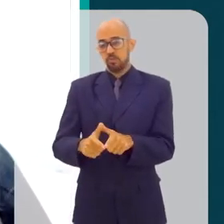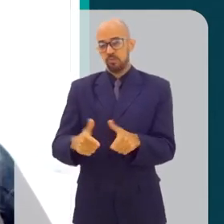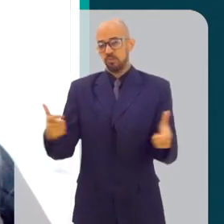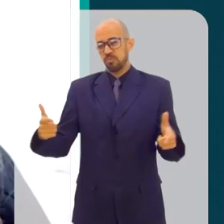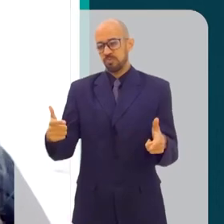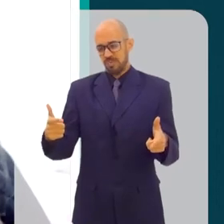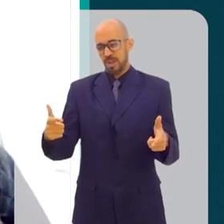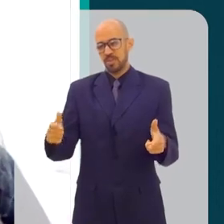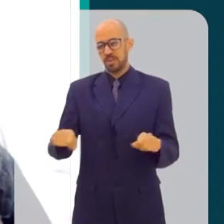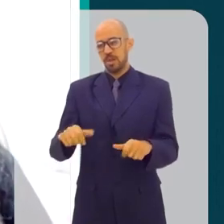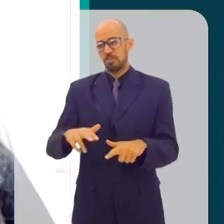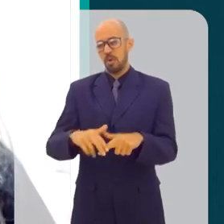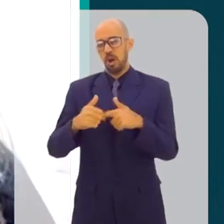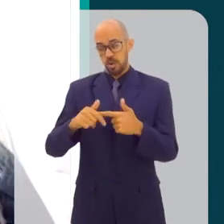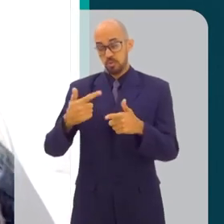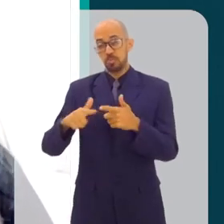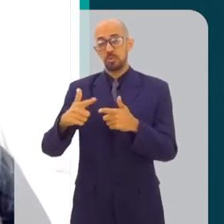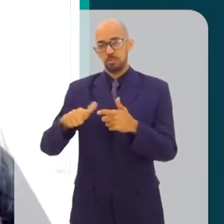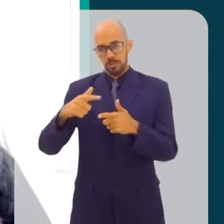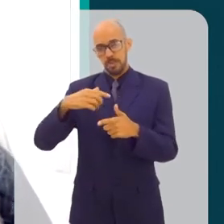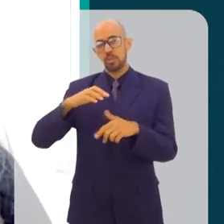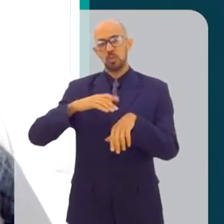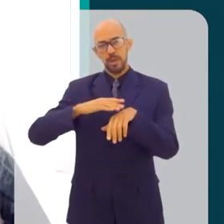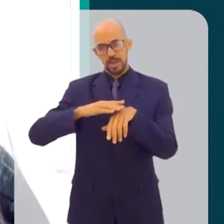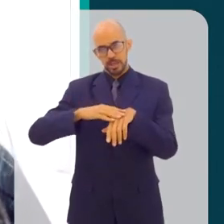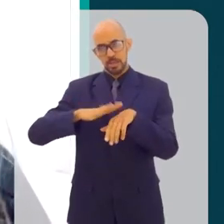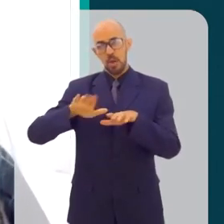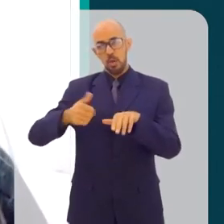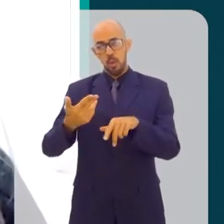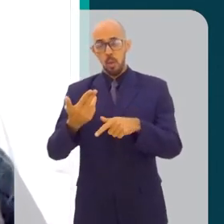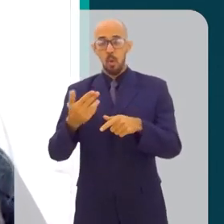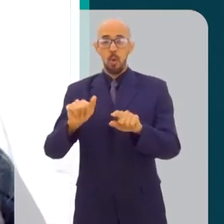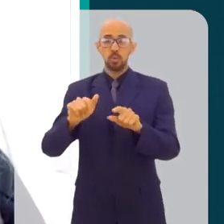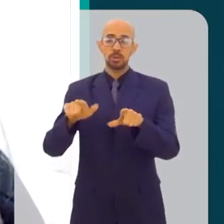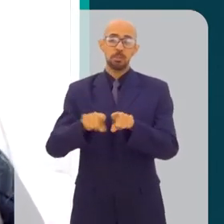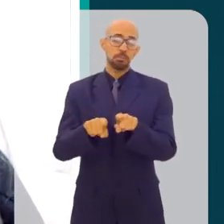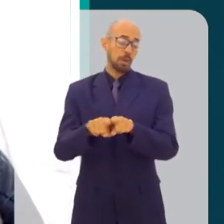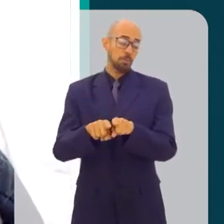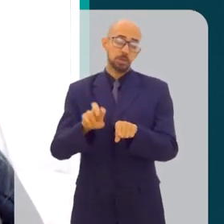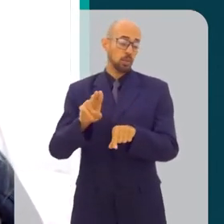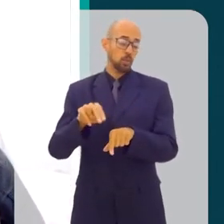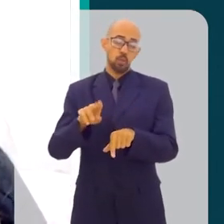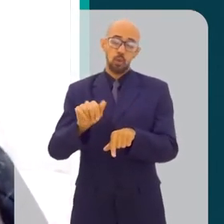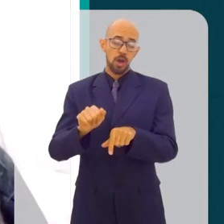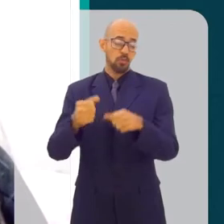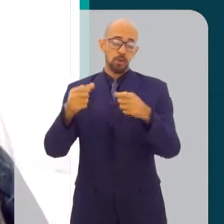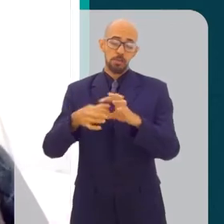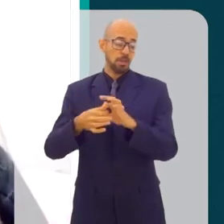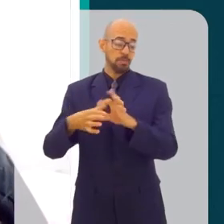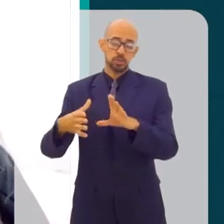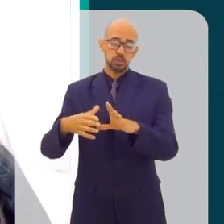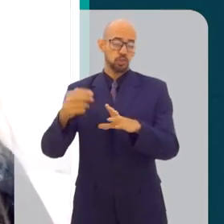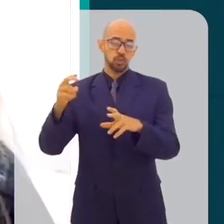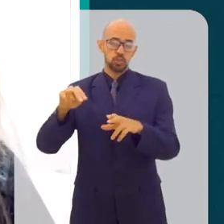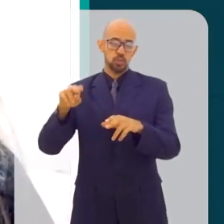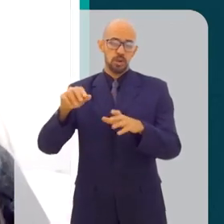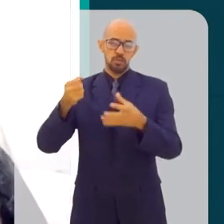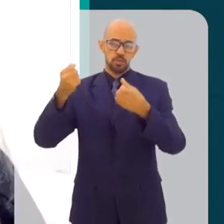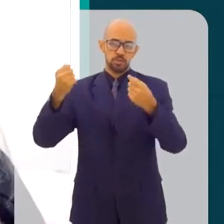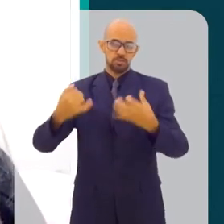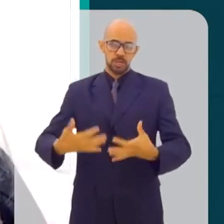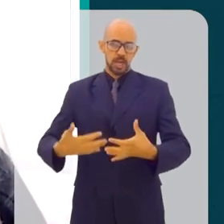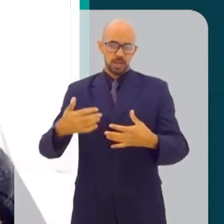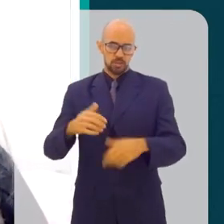Então, muitas por fatores orgânicos, por doença, ou até porque não, isso nunca foi falado, nunca foi